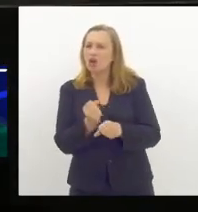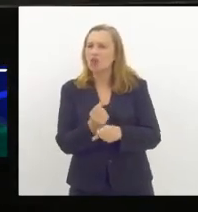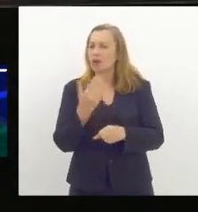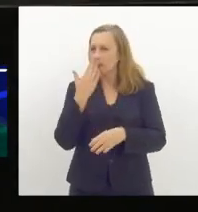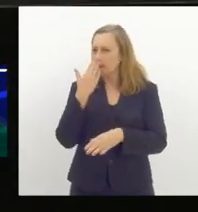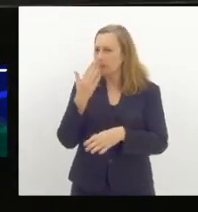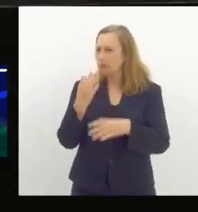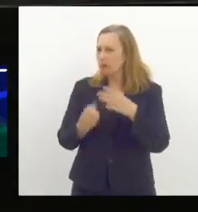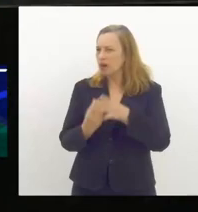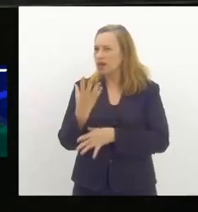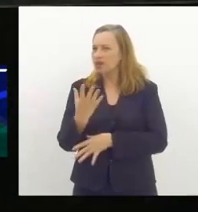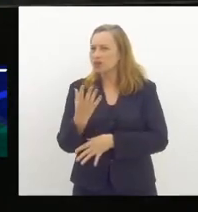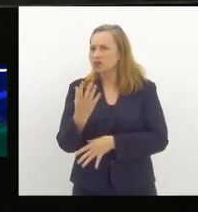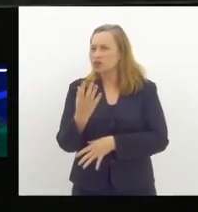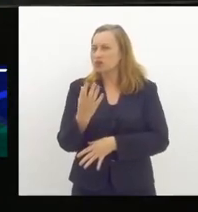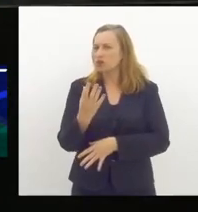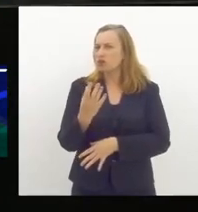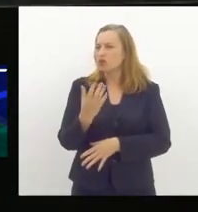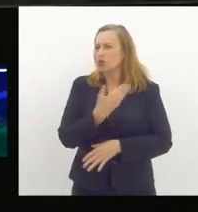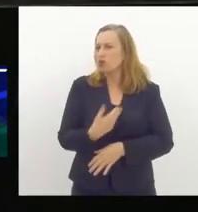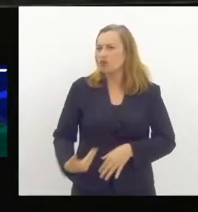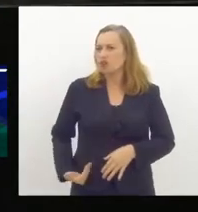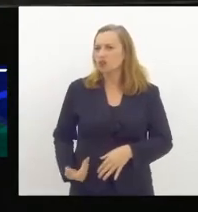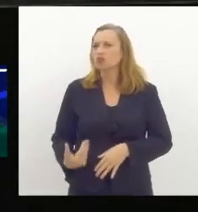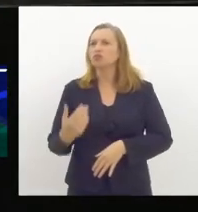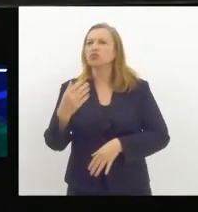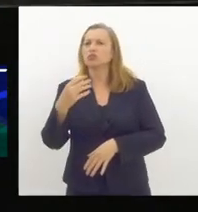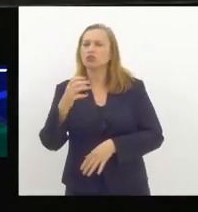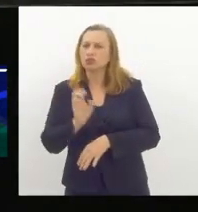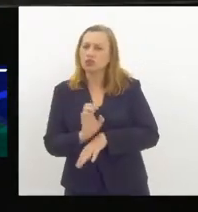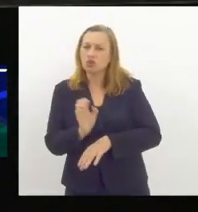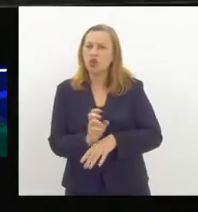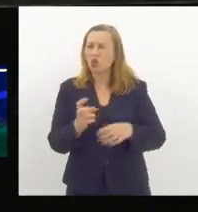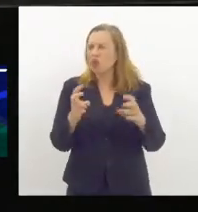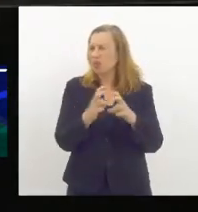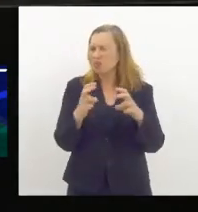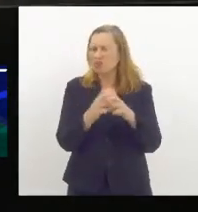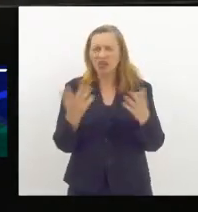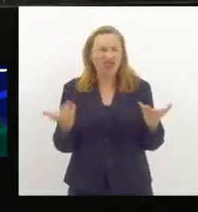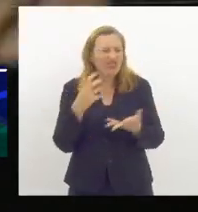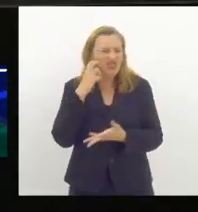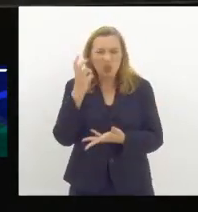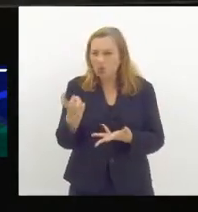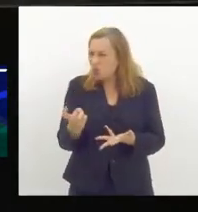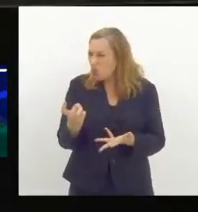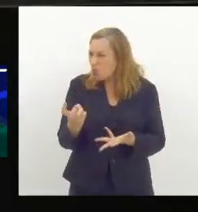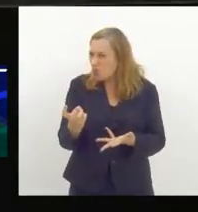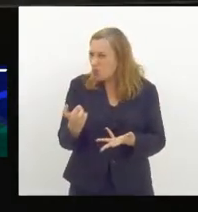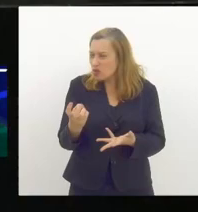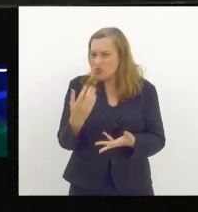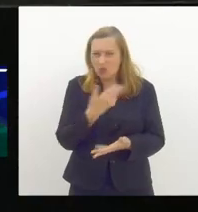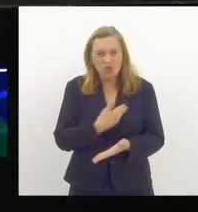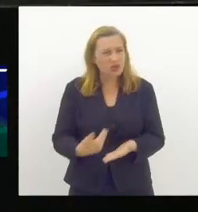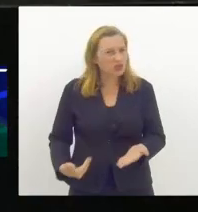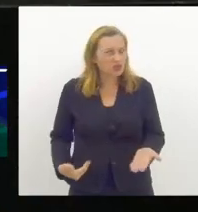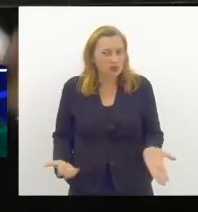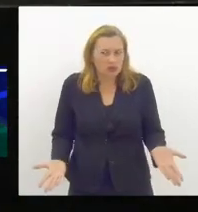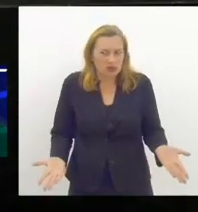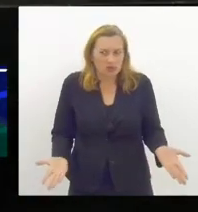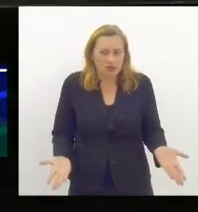Estado bota uma placa lá e começa também a querer pintar e uma briga danada que vergonha Governador